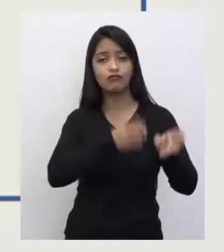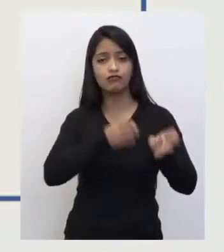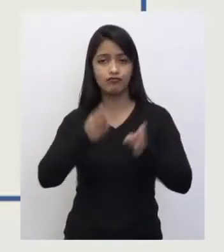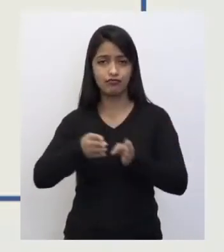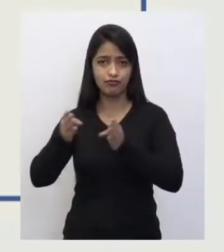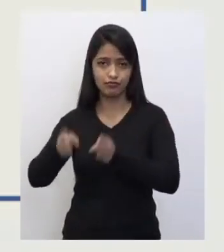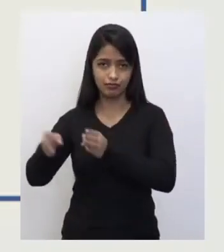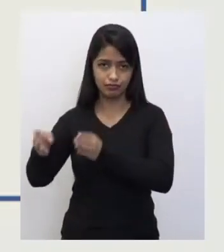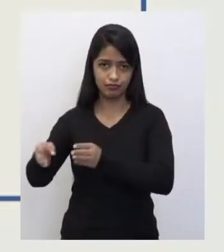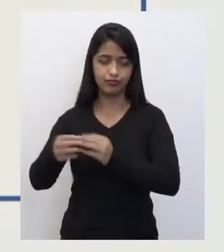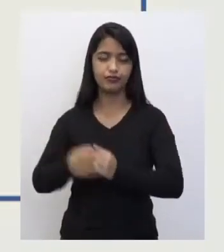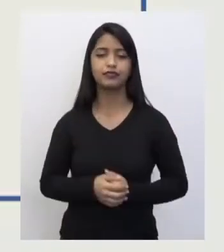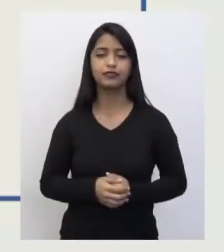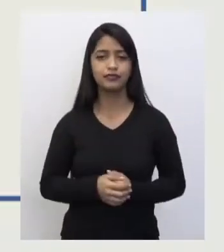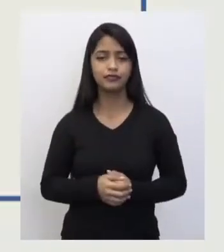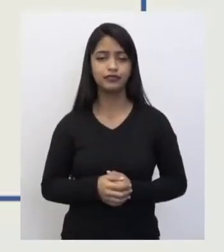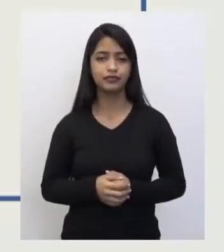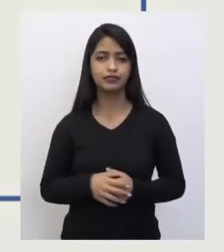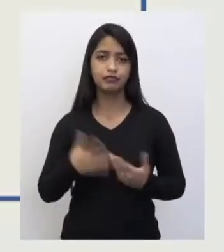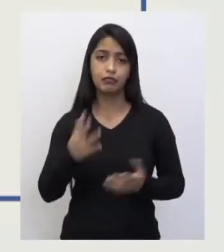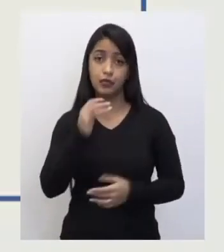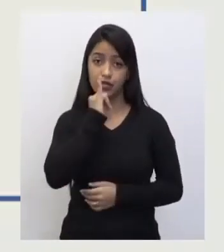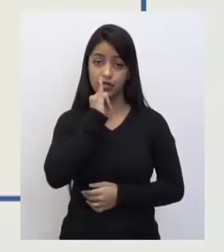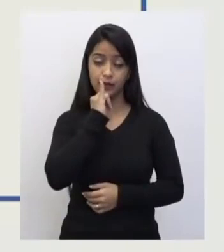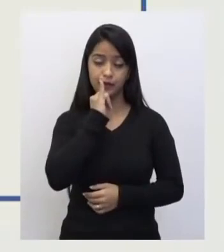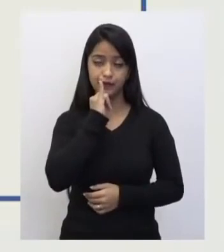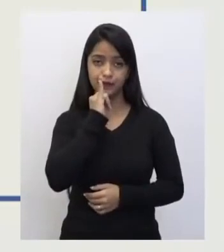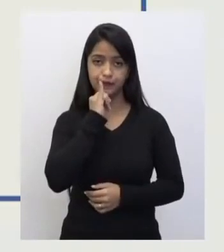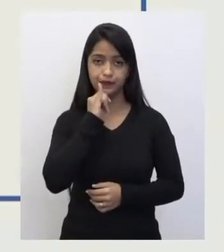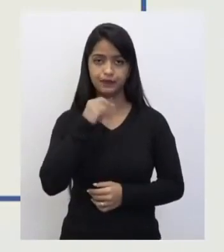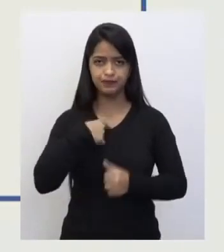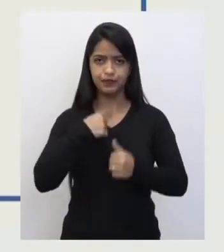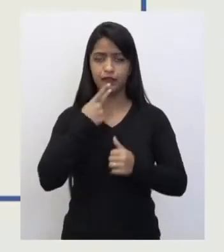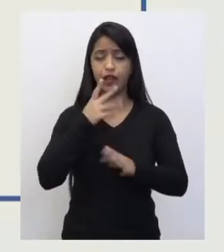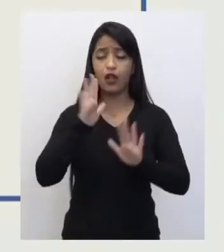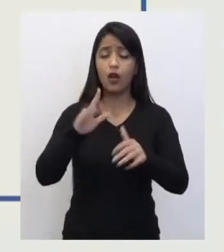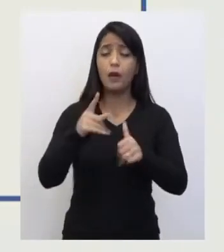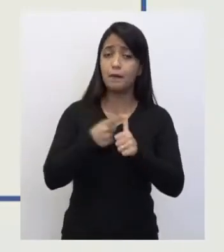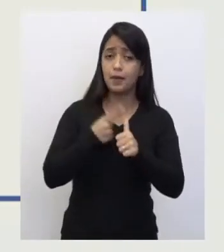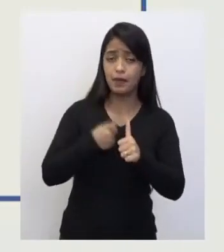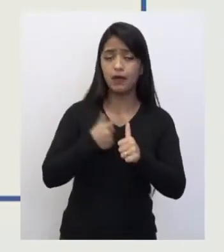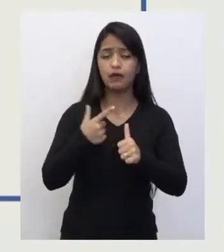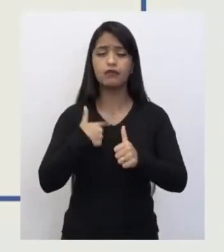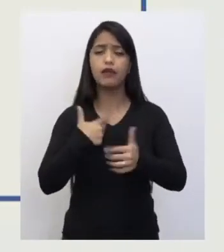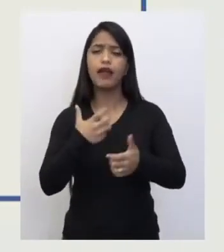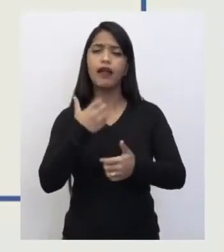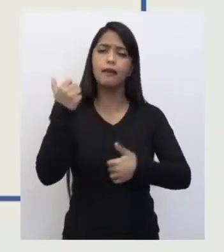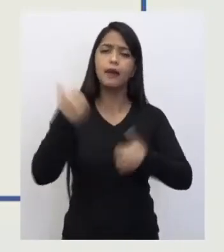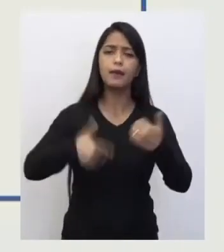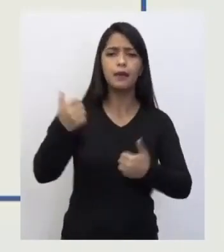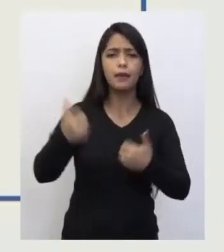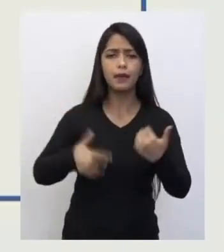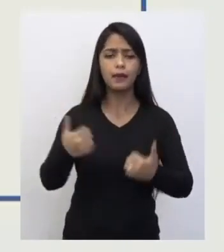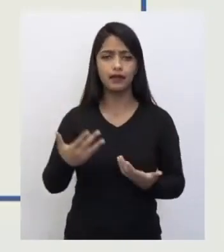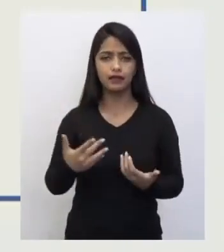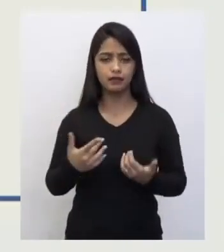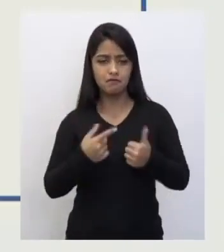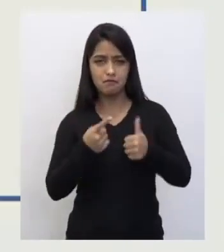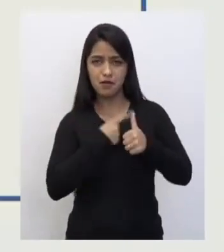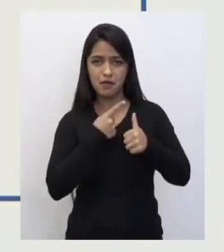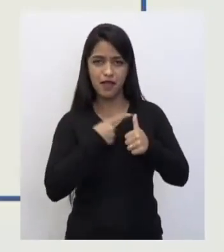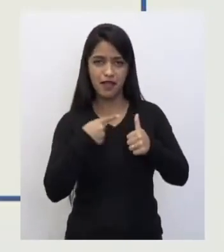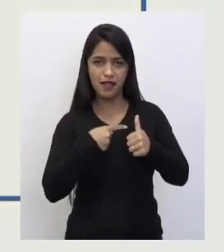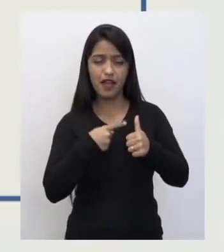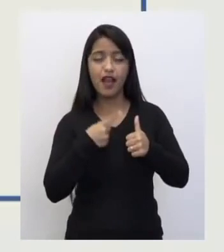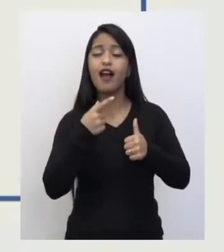dos usos. Então, quando nós dizemos, em primeiro lugar, eu quero te dizer tal coisa, nós estamos usando